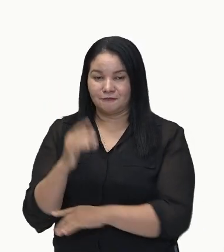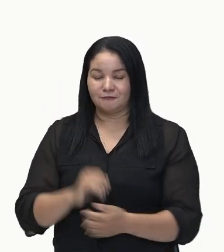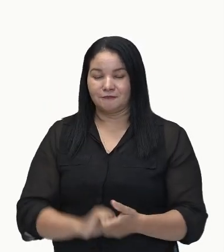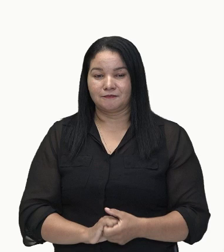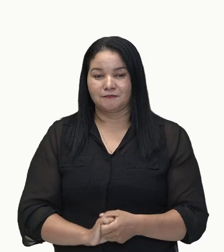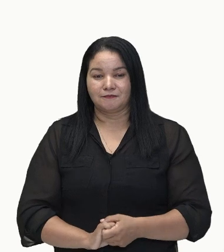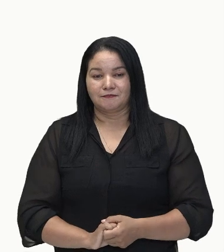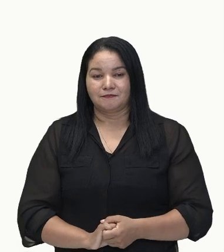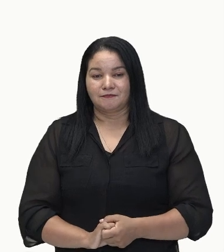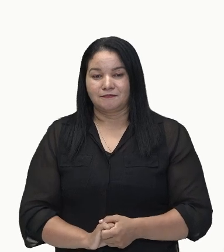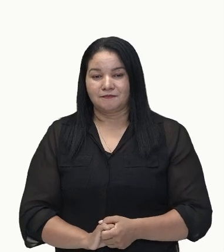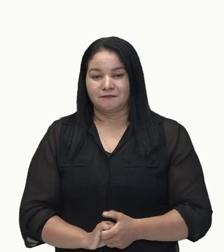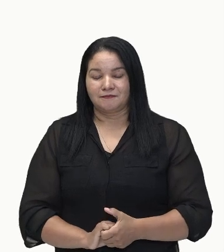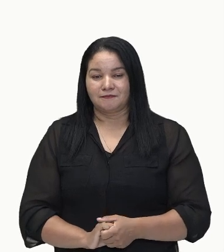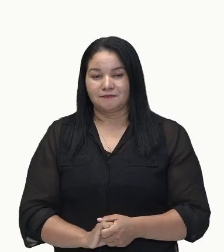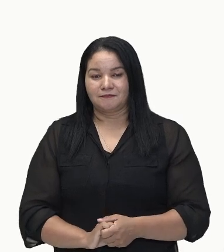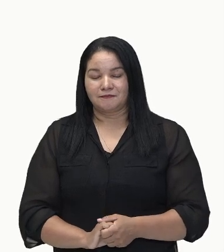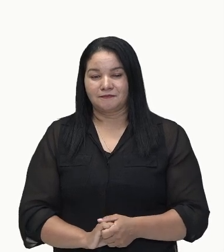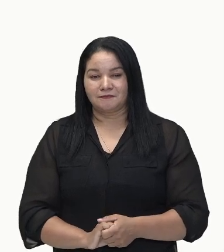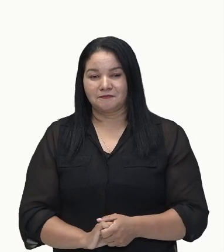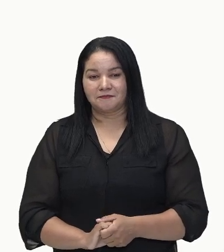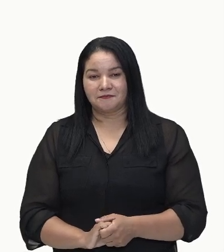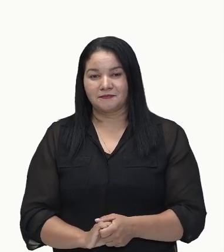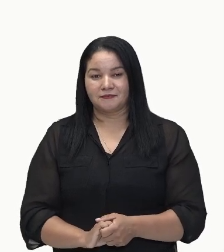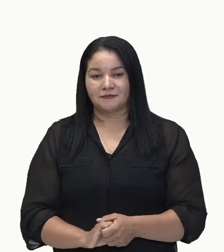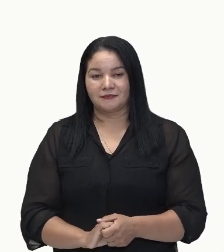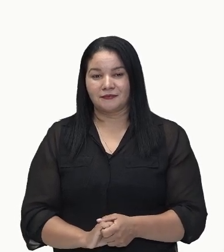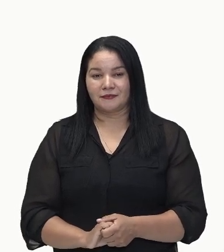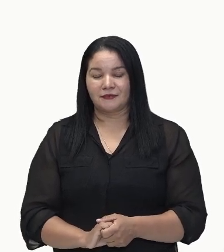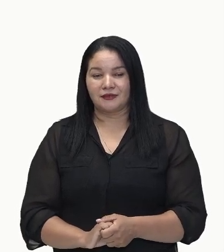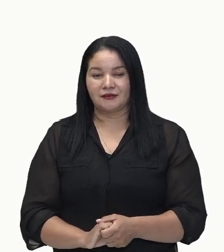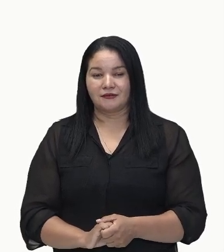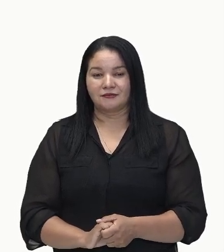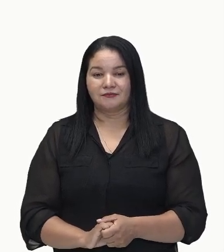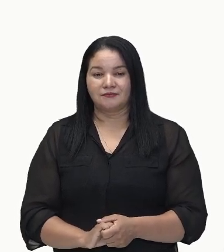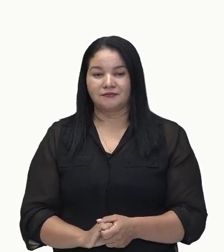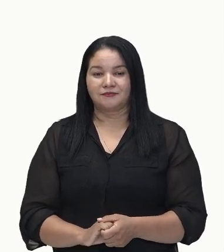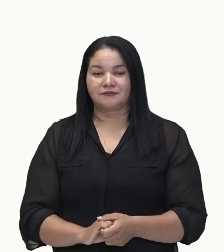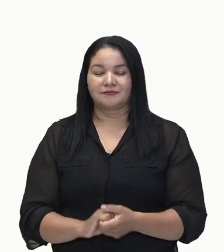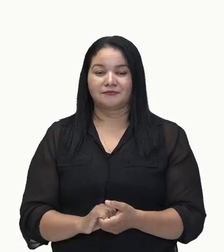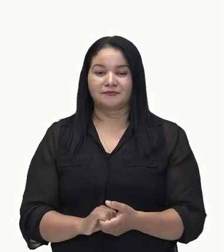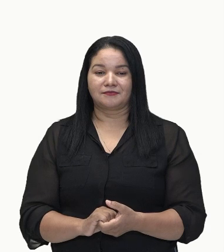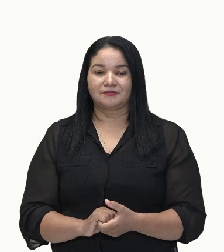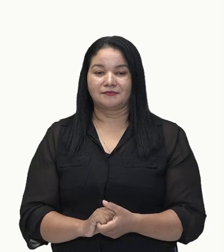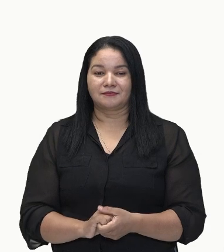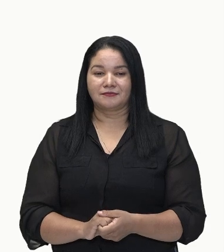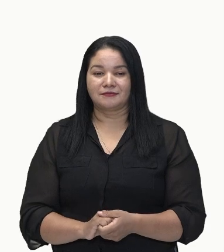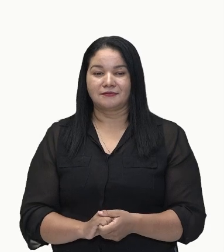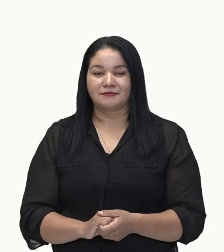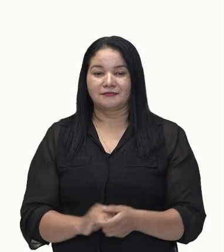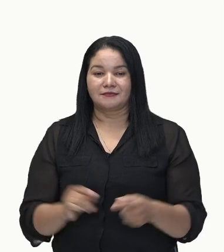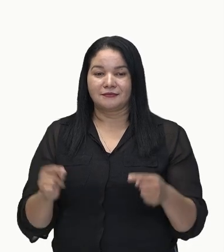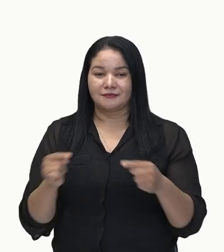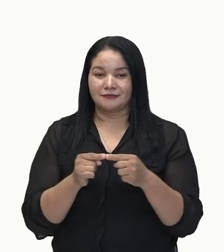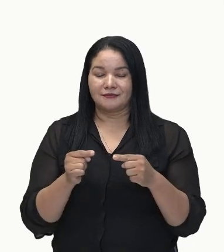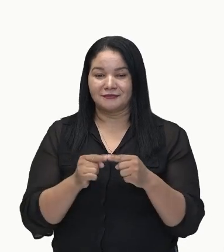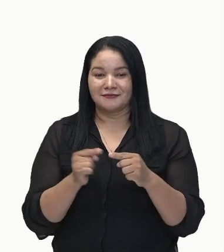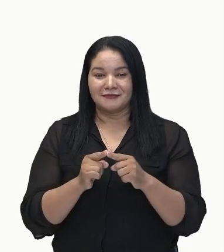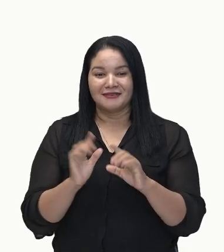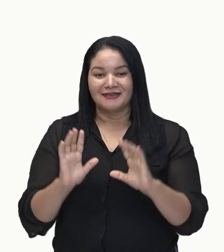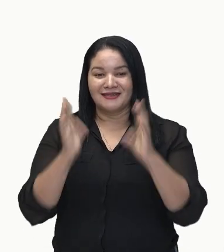ação. Verbos que indicam fenômenos da natureza também, como amanheceu, anoiteceu, choveu, nevou, ventou,